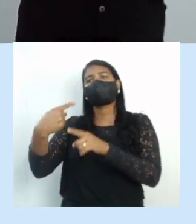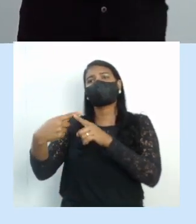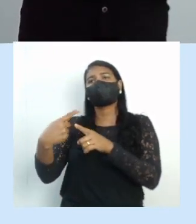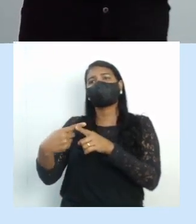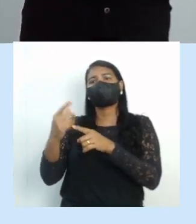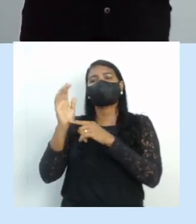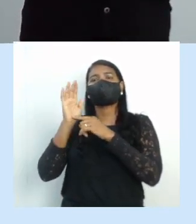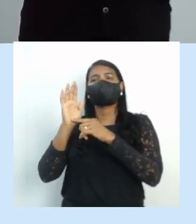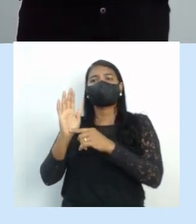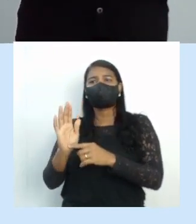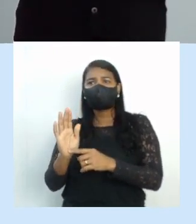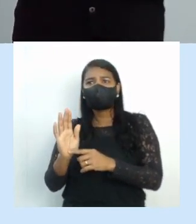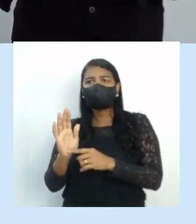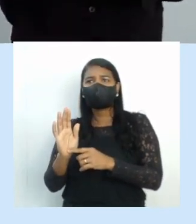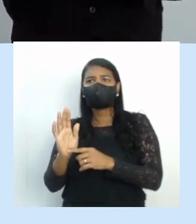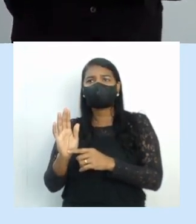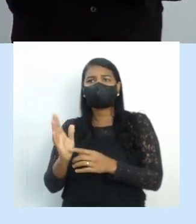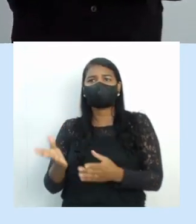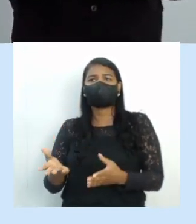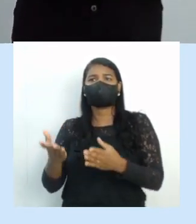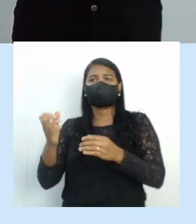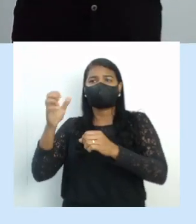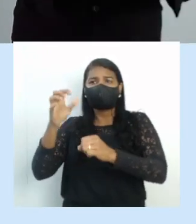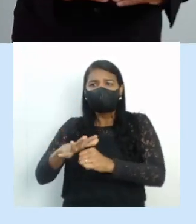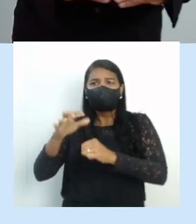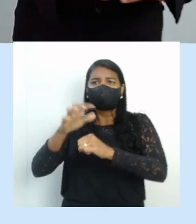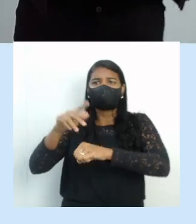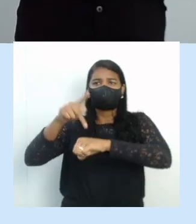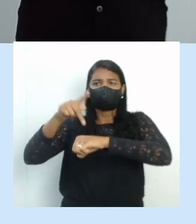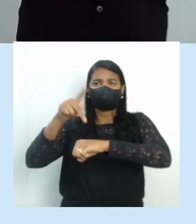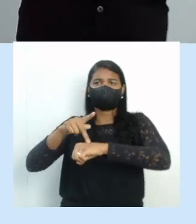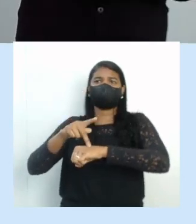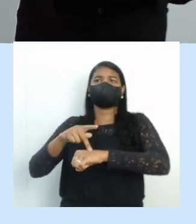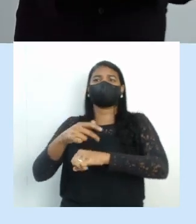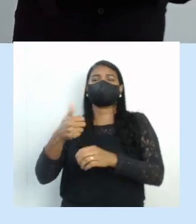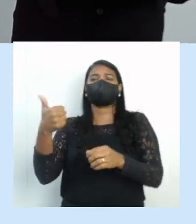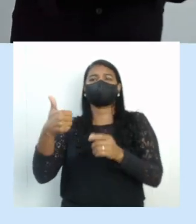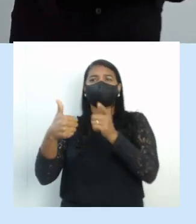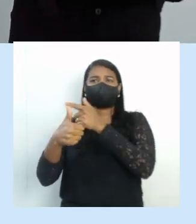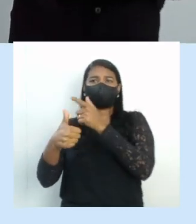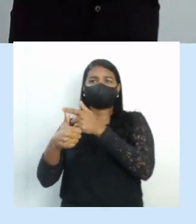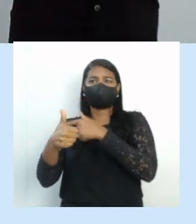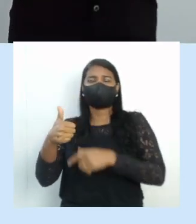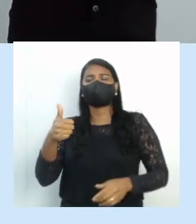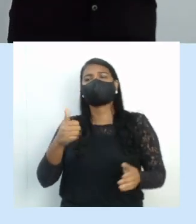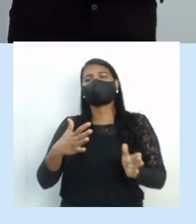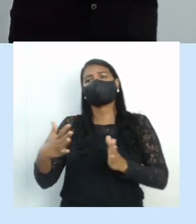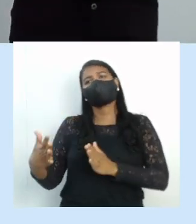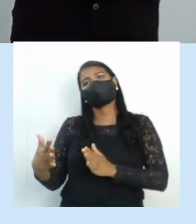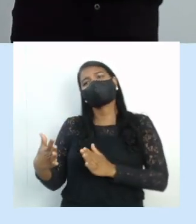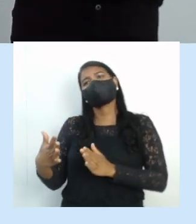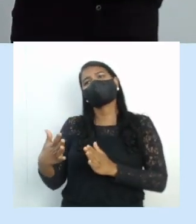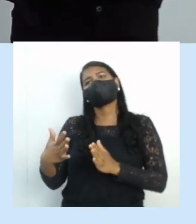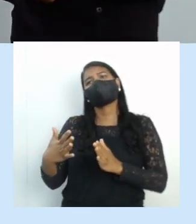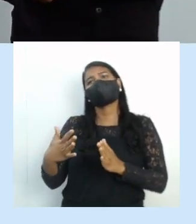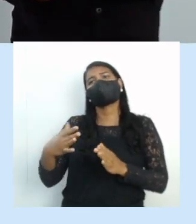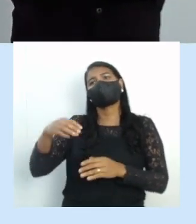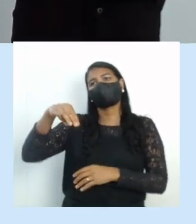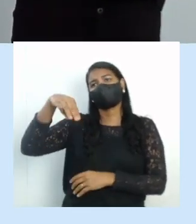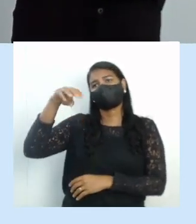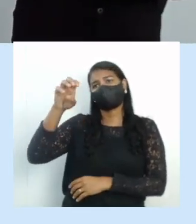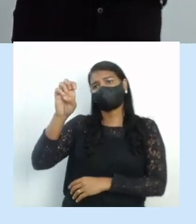submetidas ali a elevadas pressões, primeiro ela vai passar, né, pelo